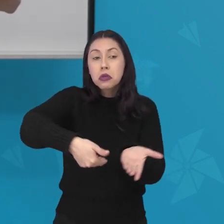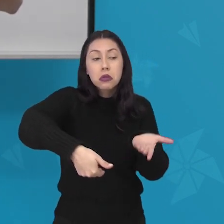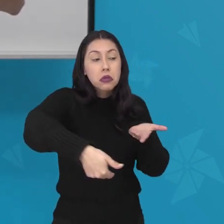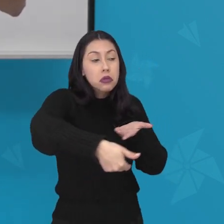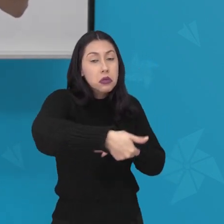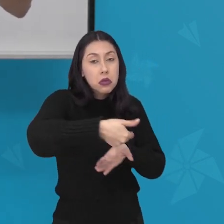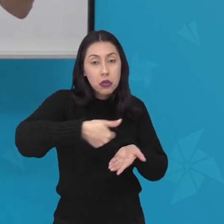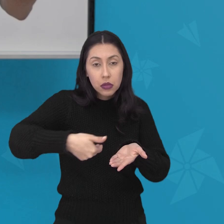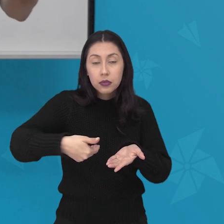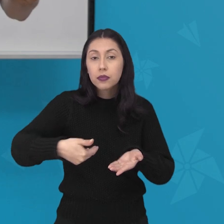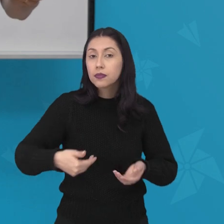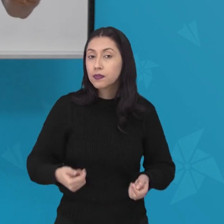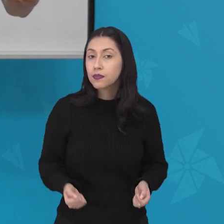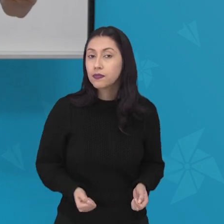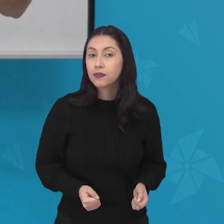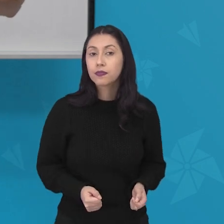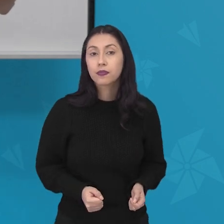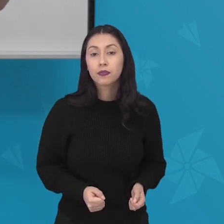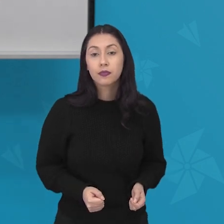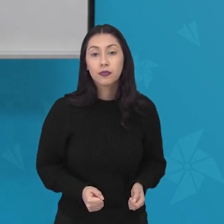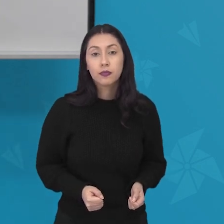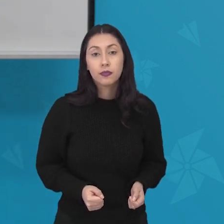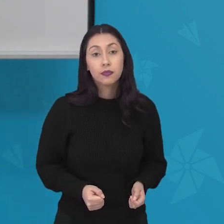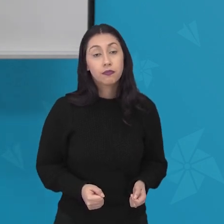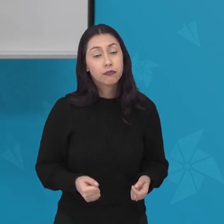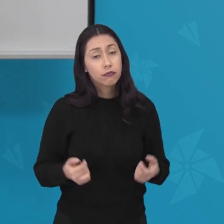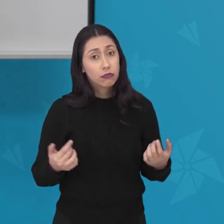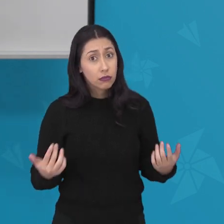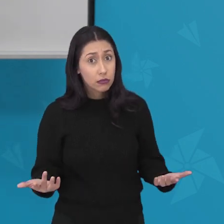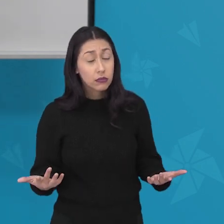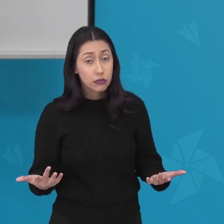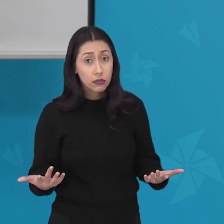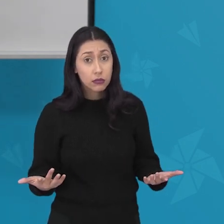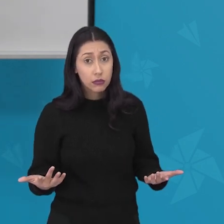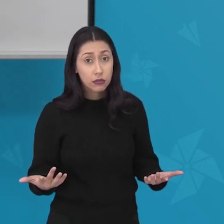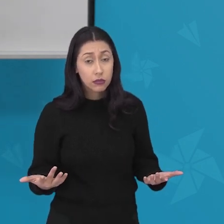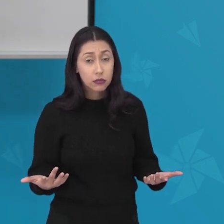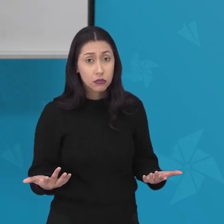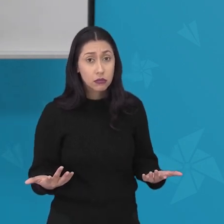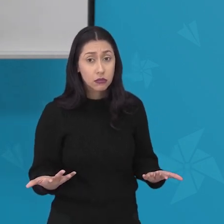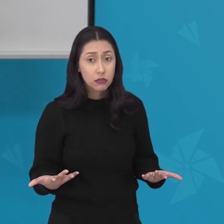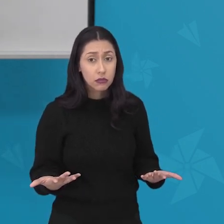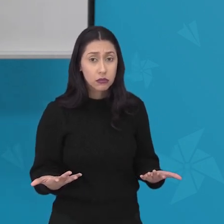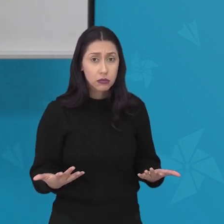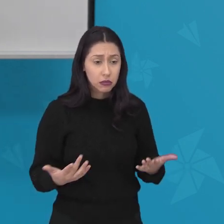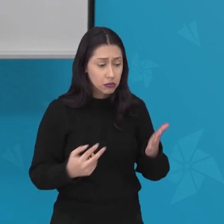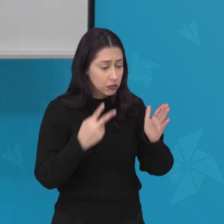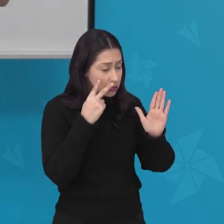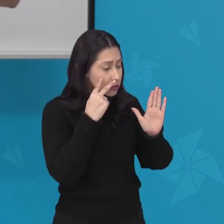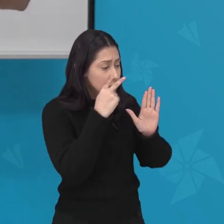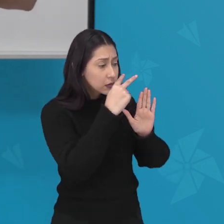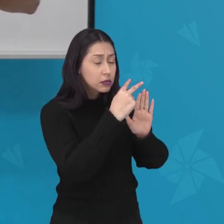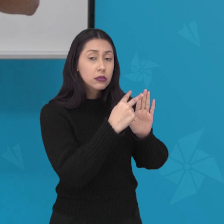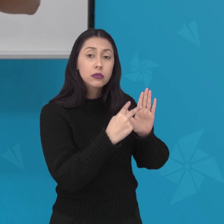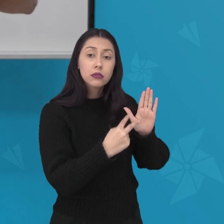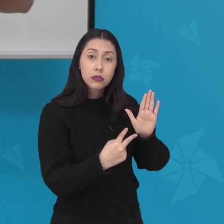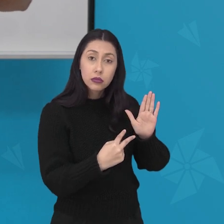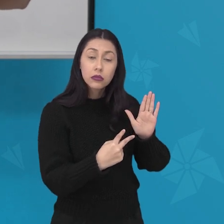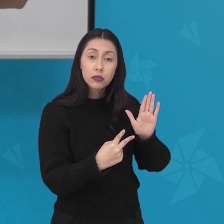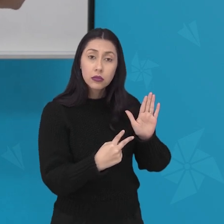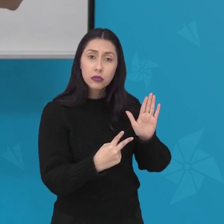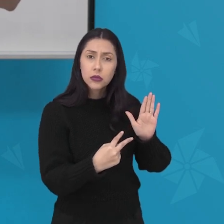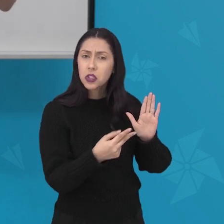convivência social, né? Então aqui, por esse primeiro trecho que eu li para